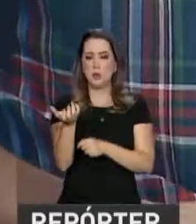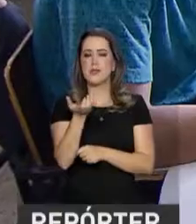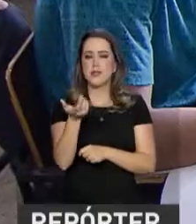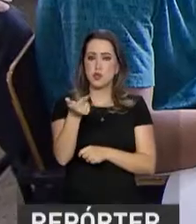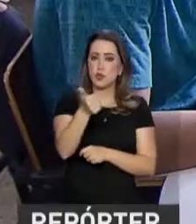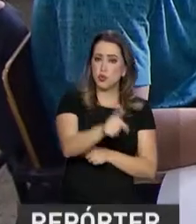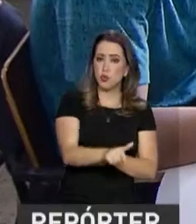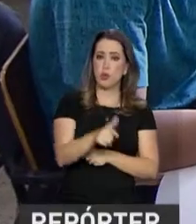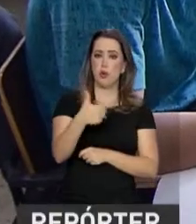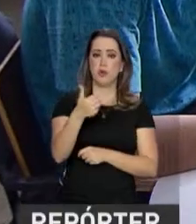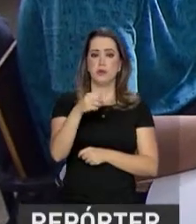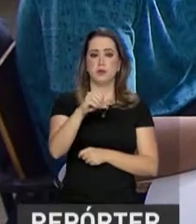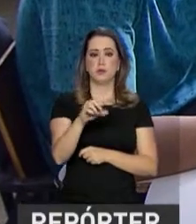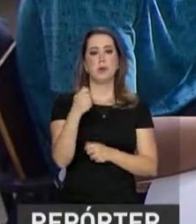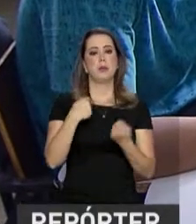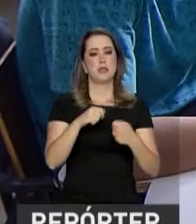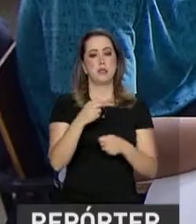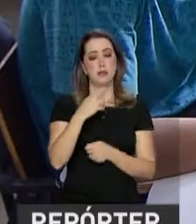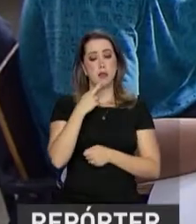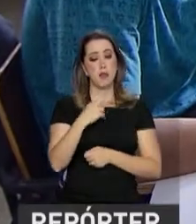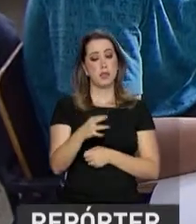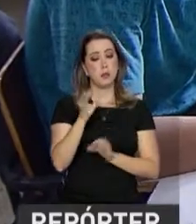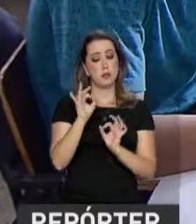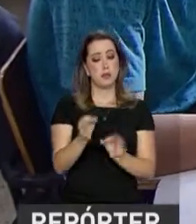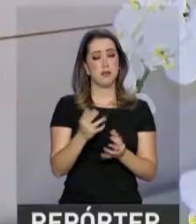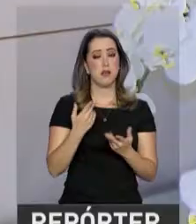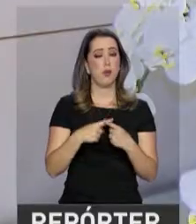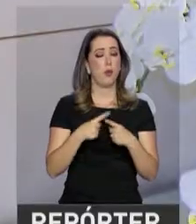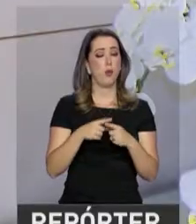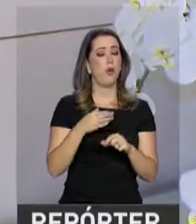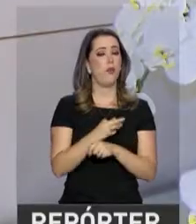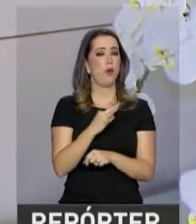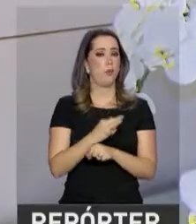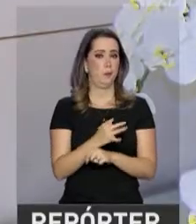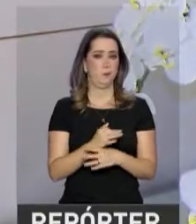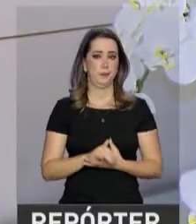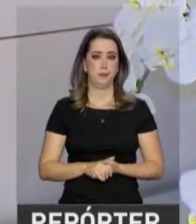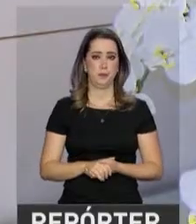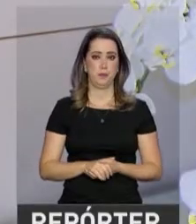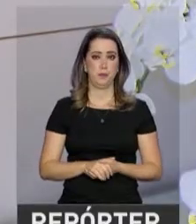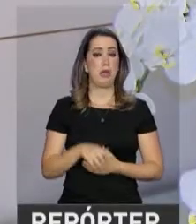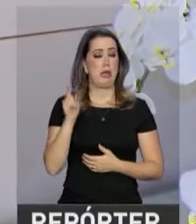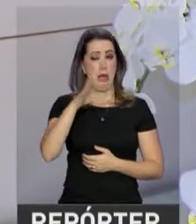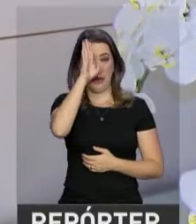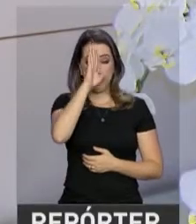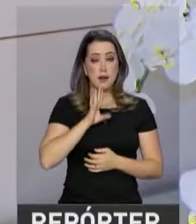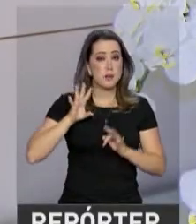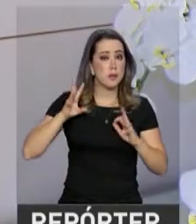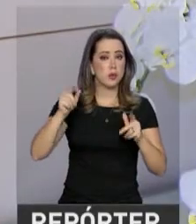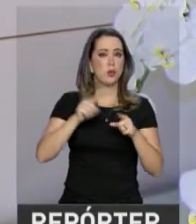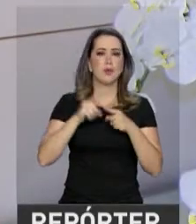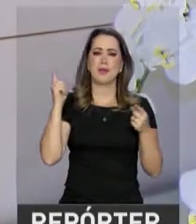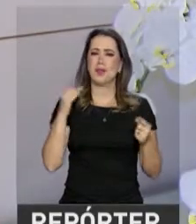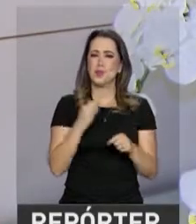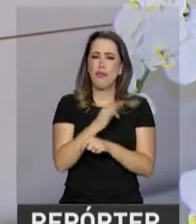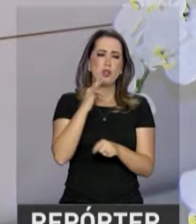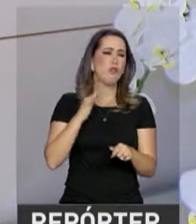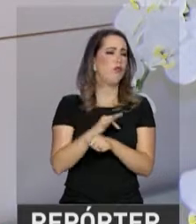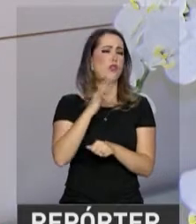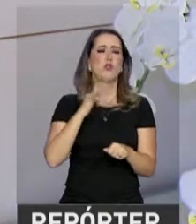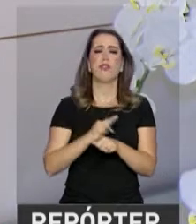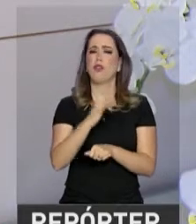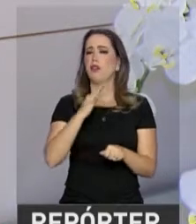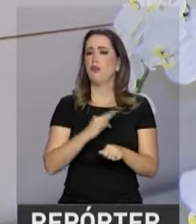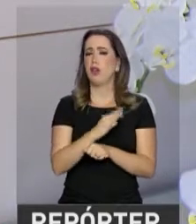em 2019 terão que justificar a ausência ou seja é gratuito para todos mas nós tivemos um número muito grande de